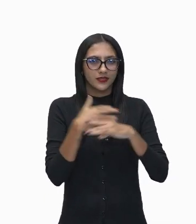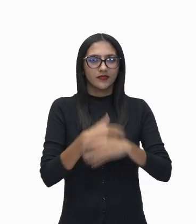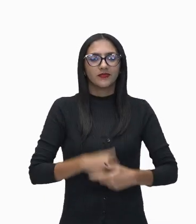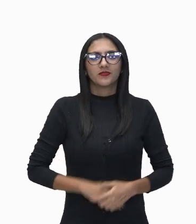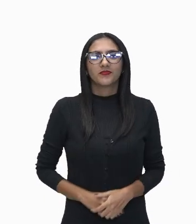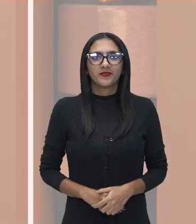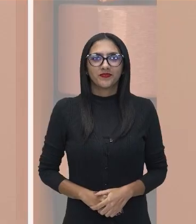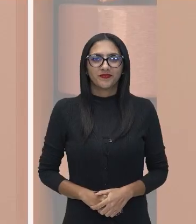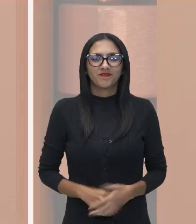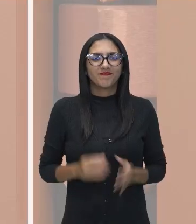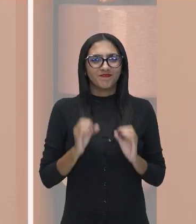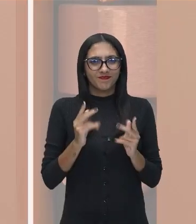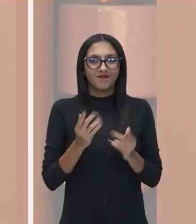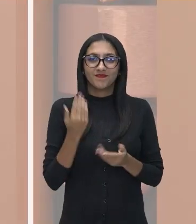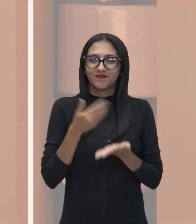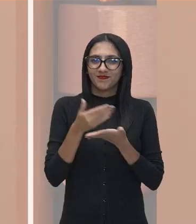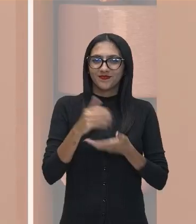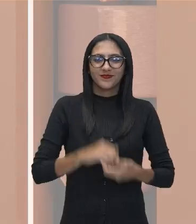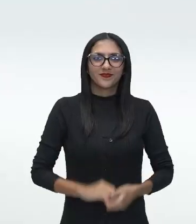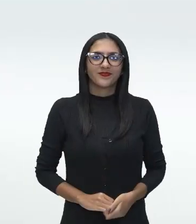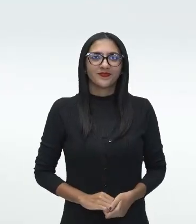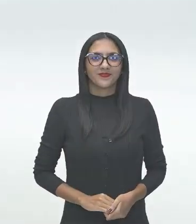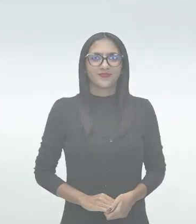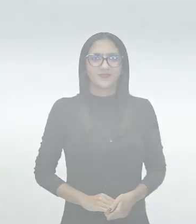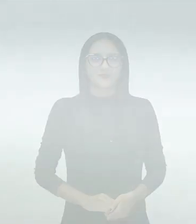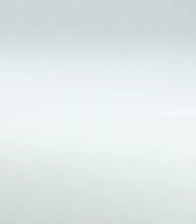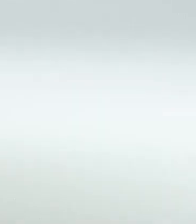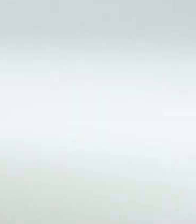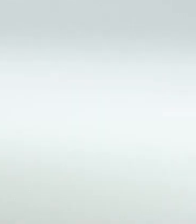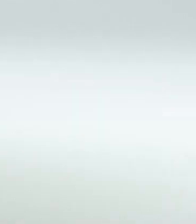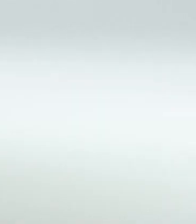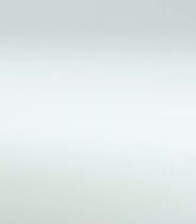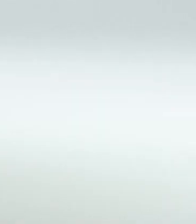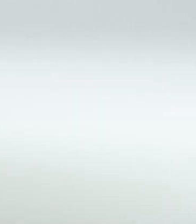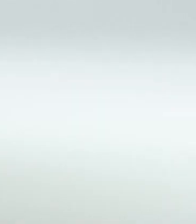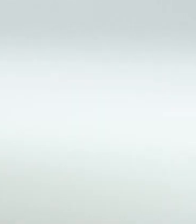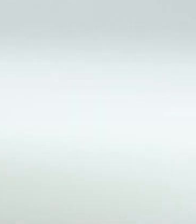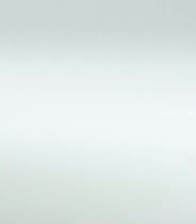cidades. Tudo bem, então? Vamos lá para a aula.